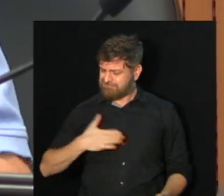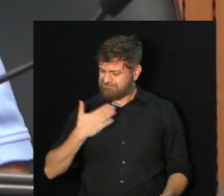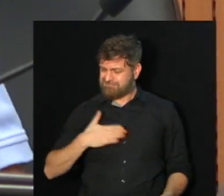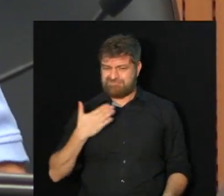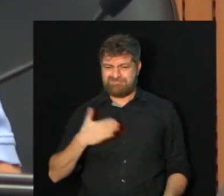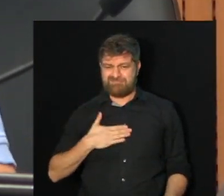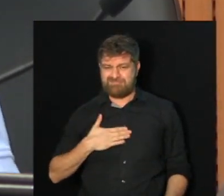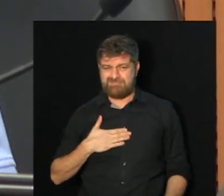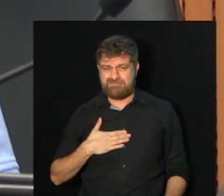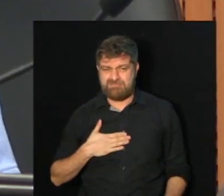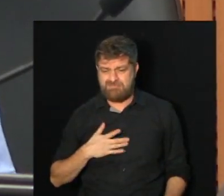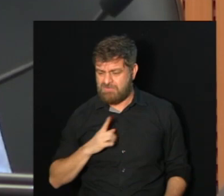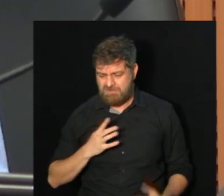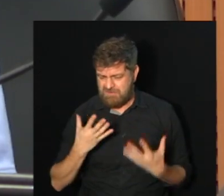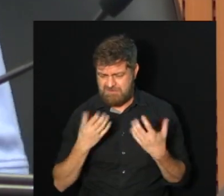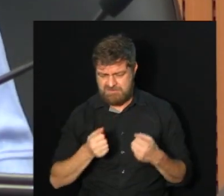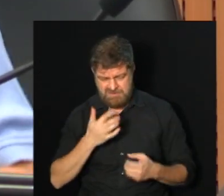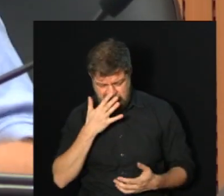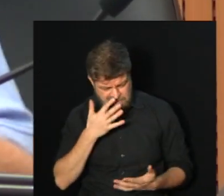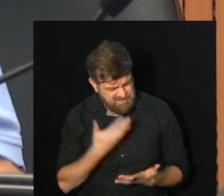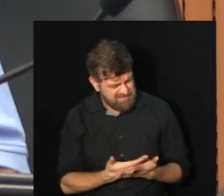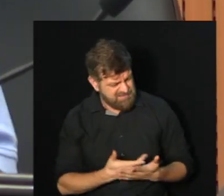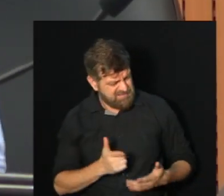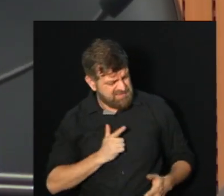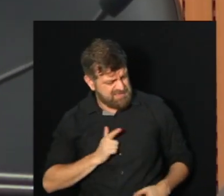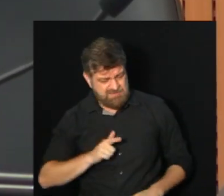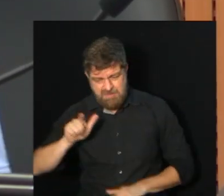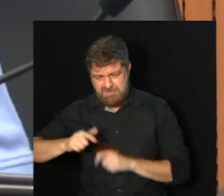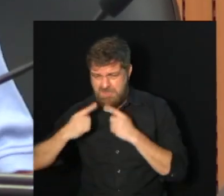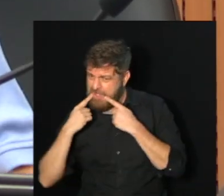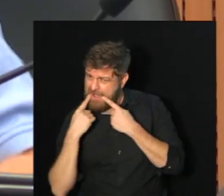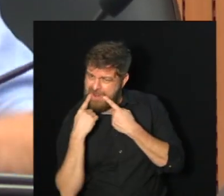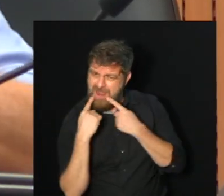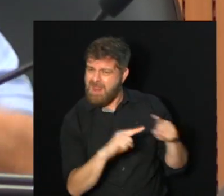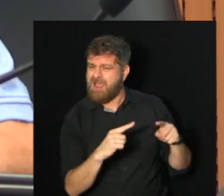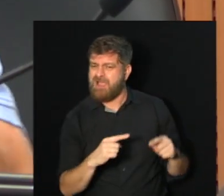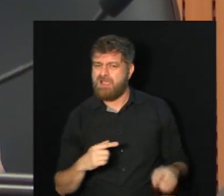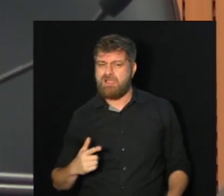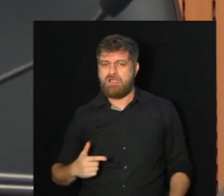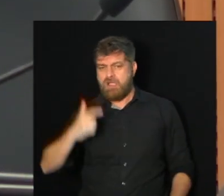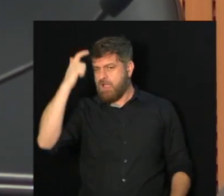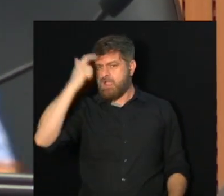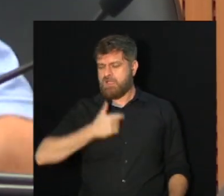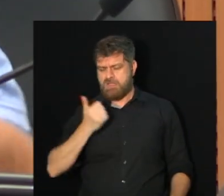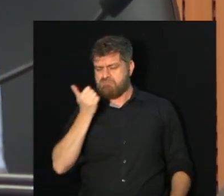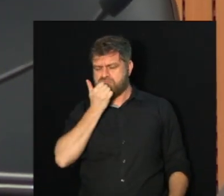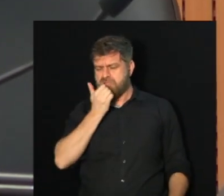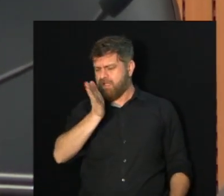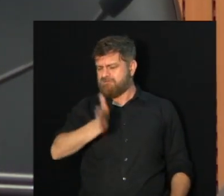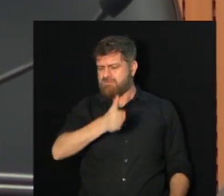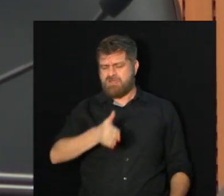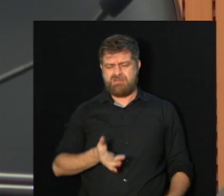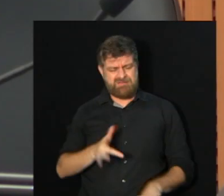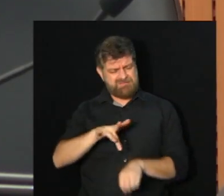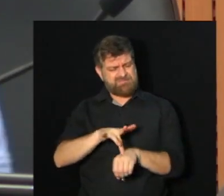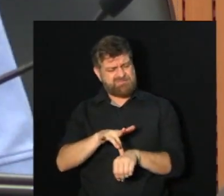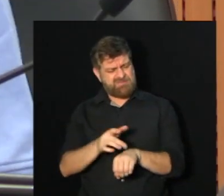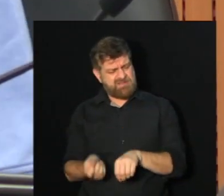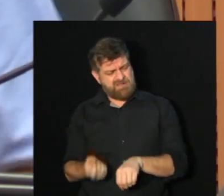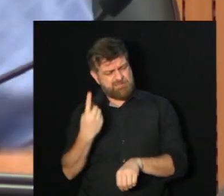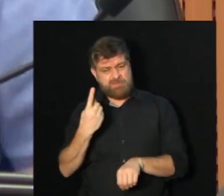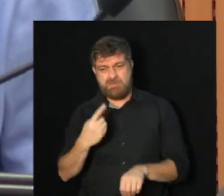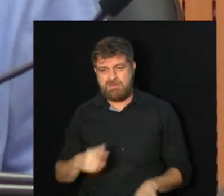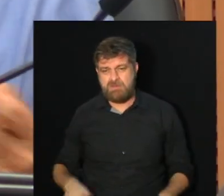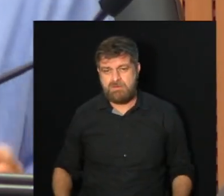isso e muito indignados. E houve até algumas reações grandes de pessoas dizendo, vou largar, porque é um absurdo isso.